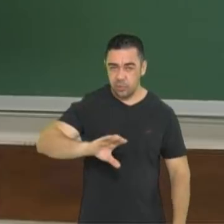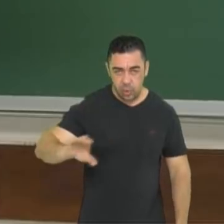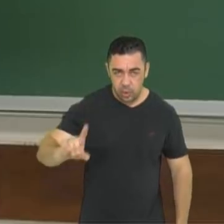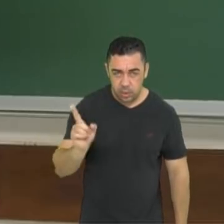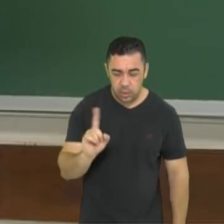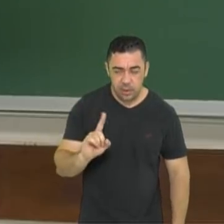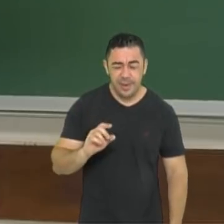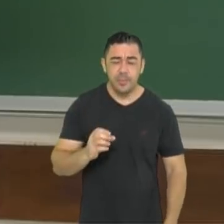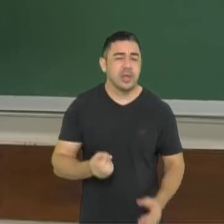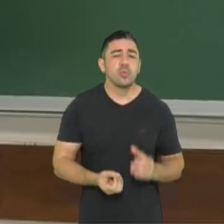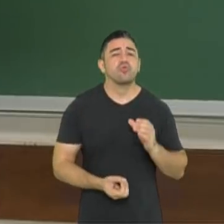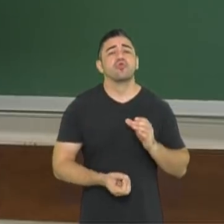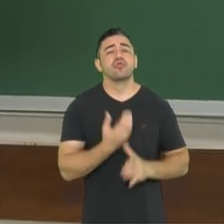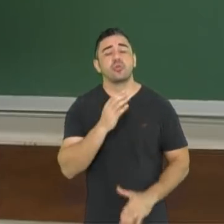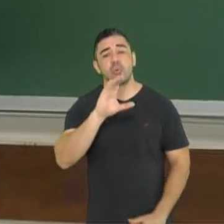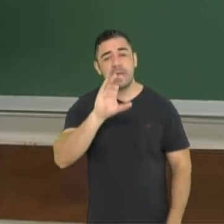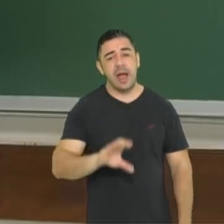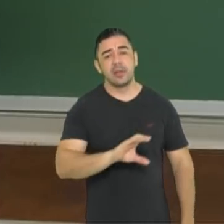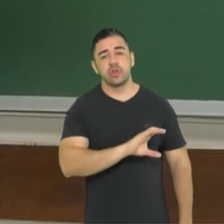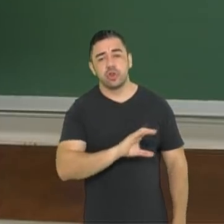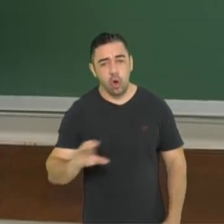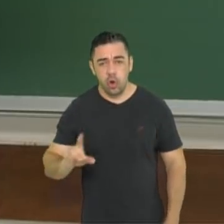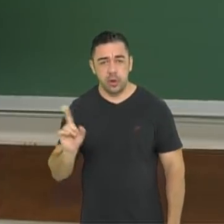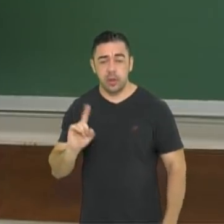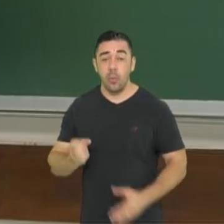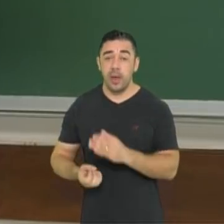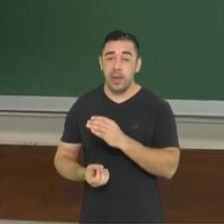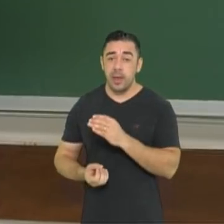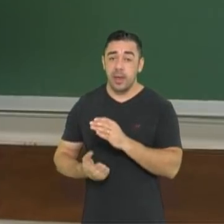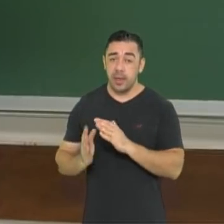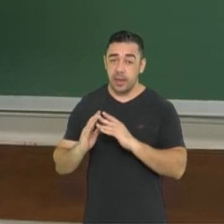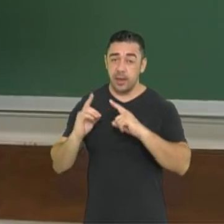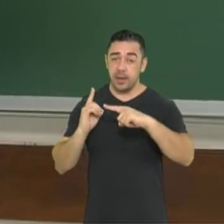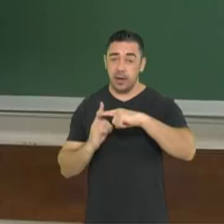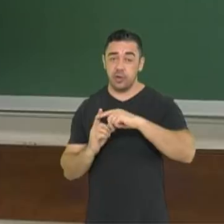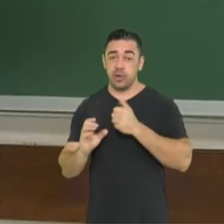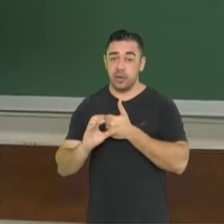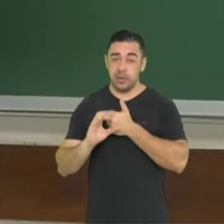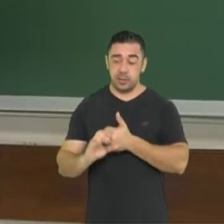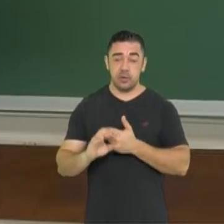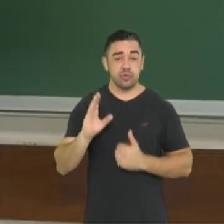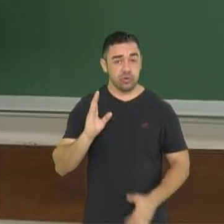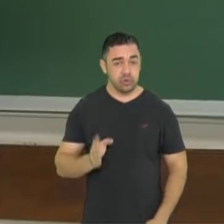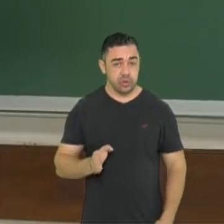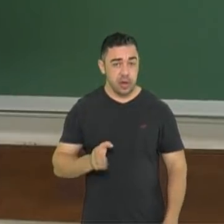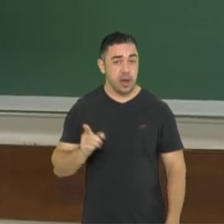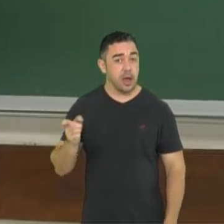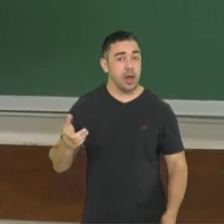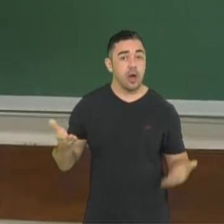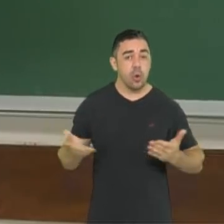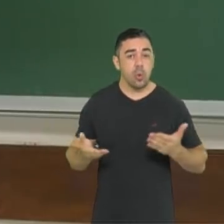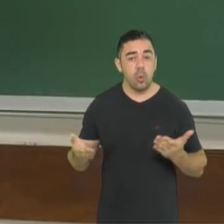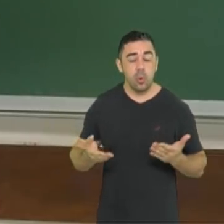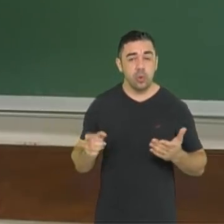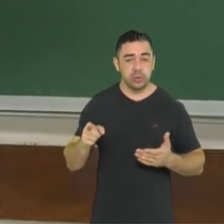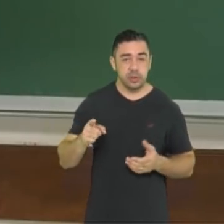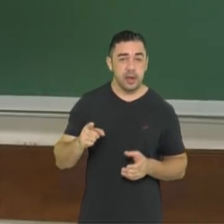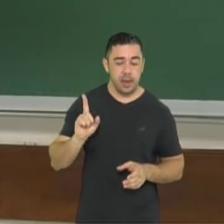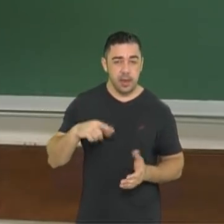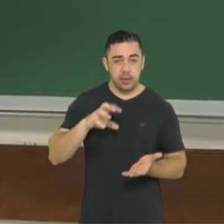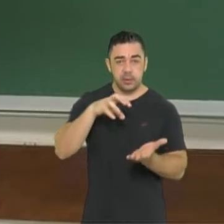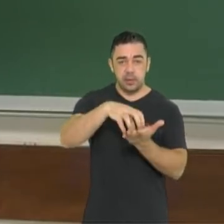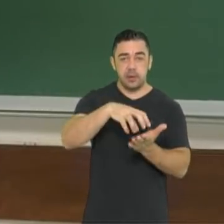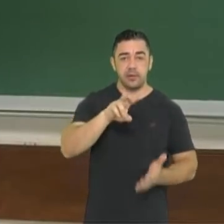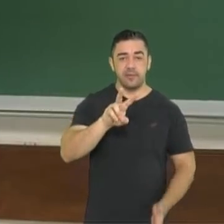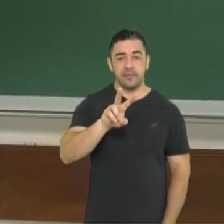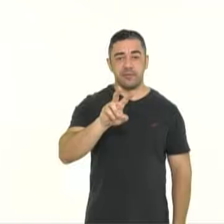a igreja católica em si ainda. A igreja cristã, já temos um estado pontifício, onde fica o Vaticano, atualmente. Olha que interessante.